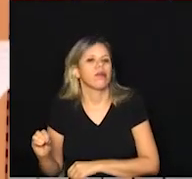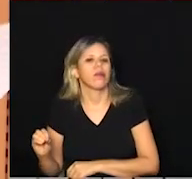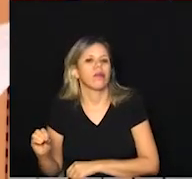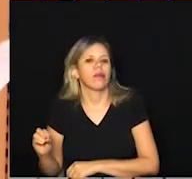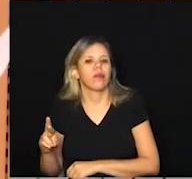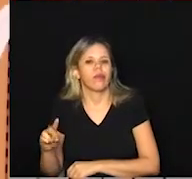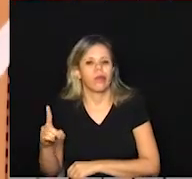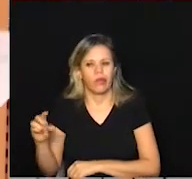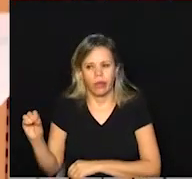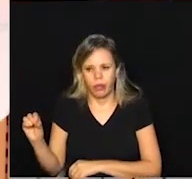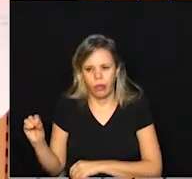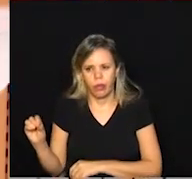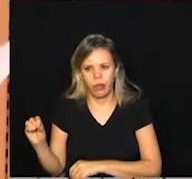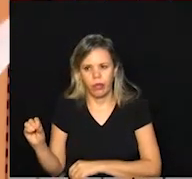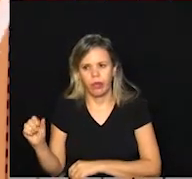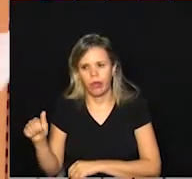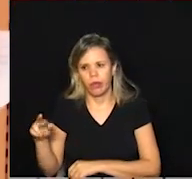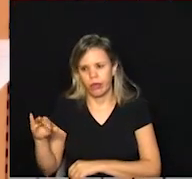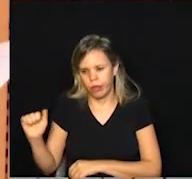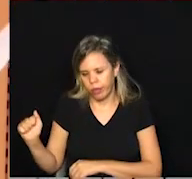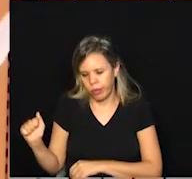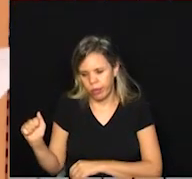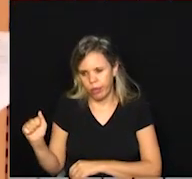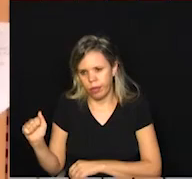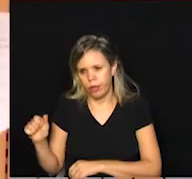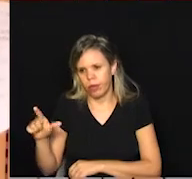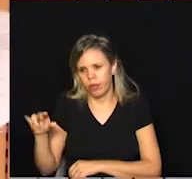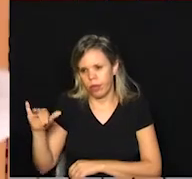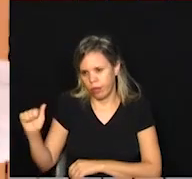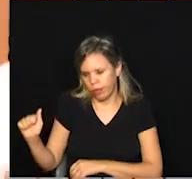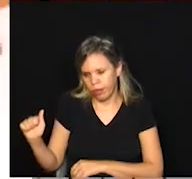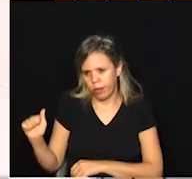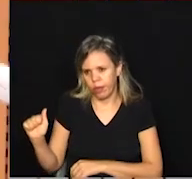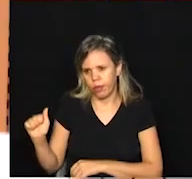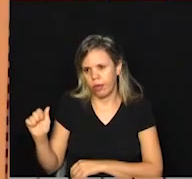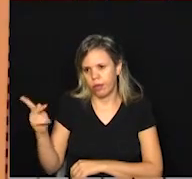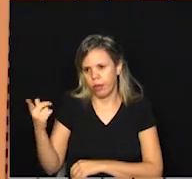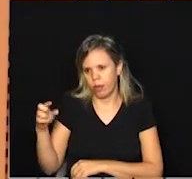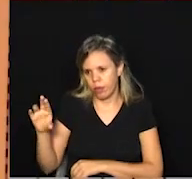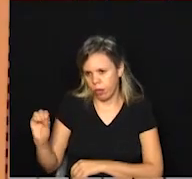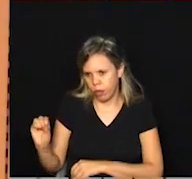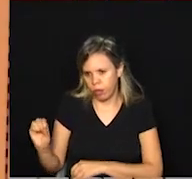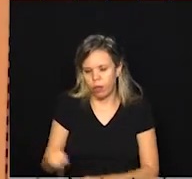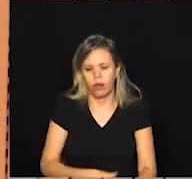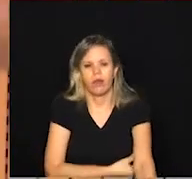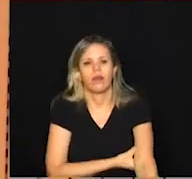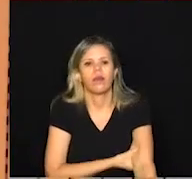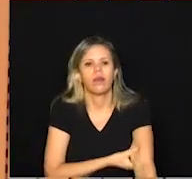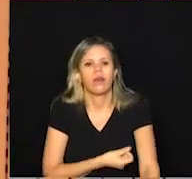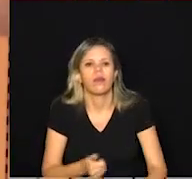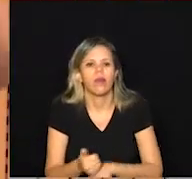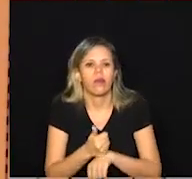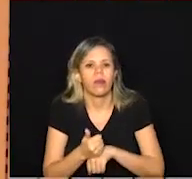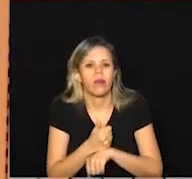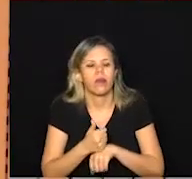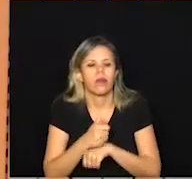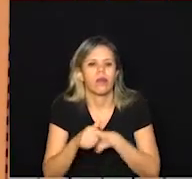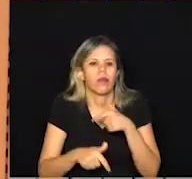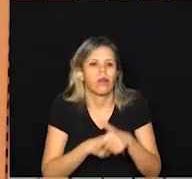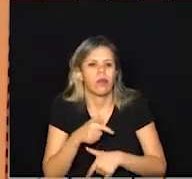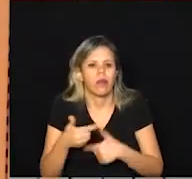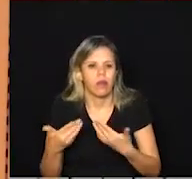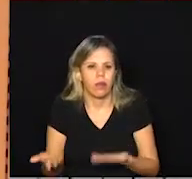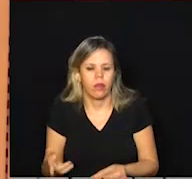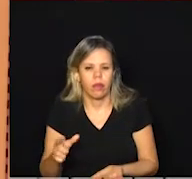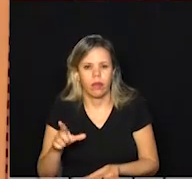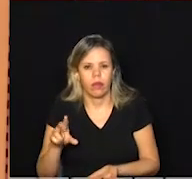Ricardo a Andreia Mendes a Lúcia Castro L Zulu e a equipe aqui da assessoria que a